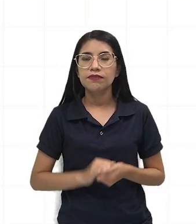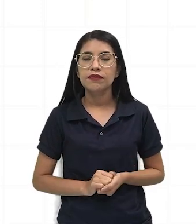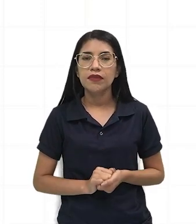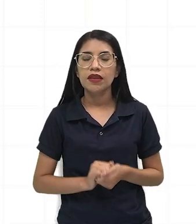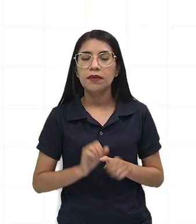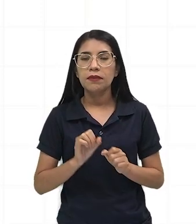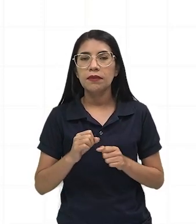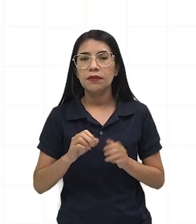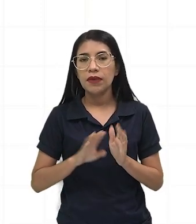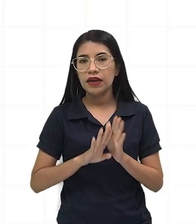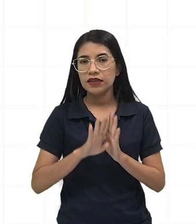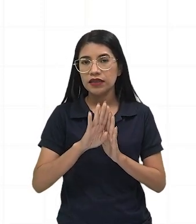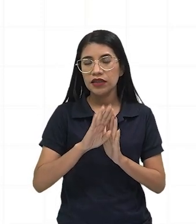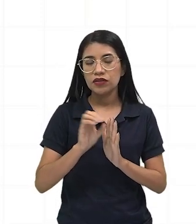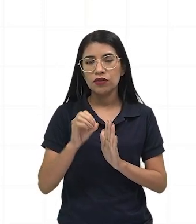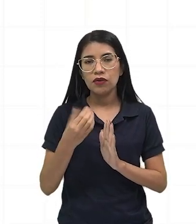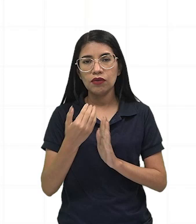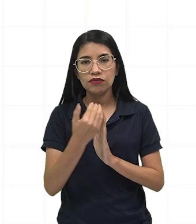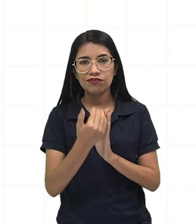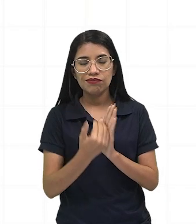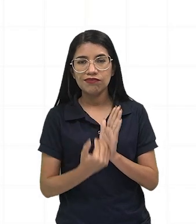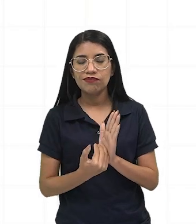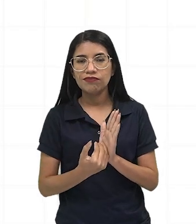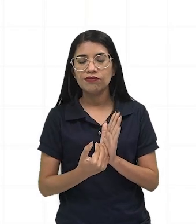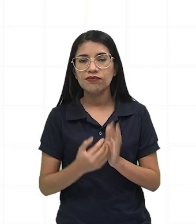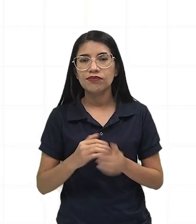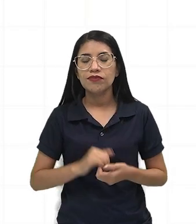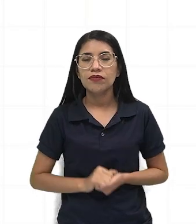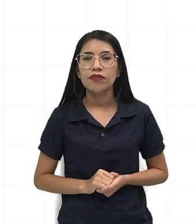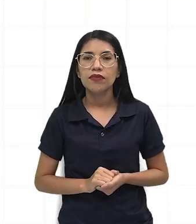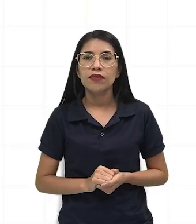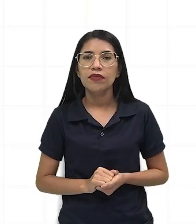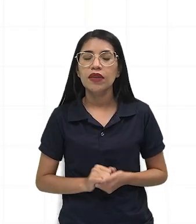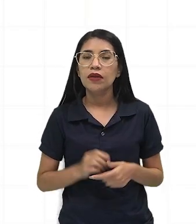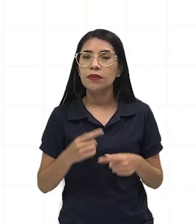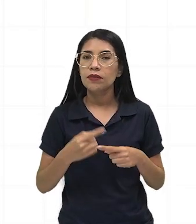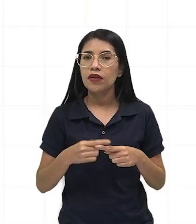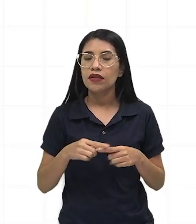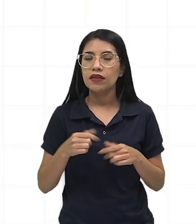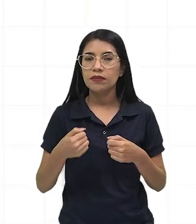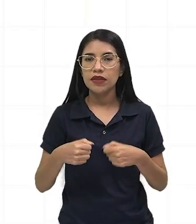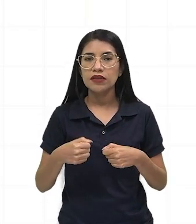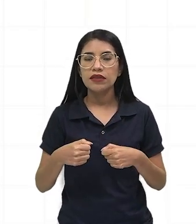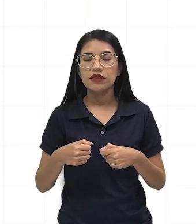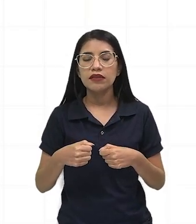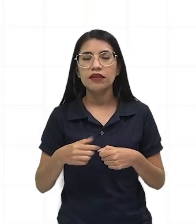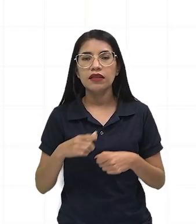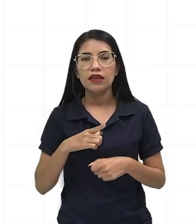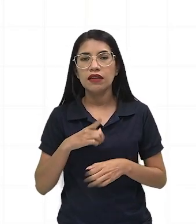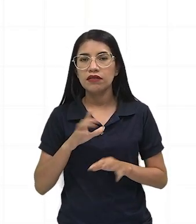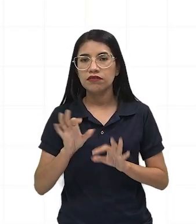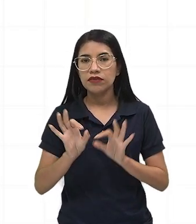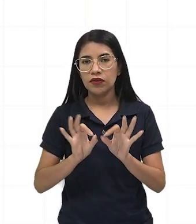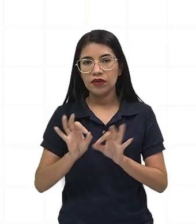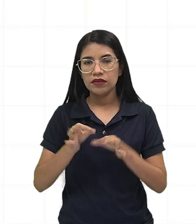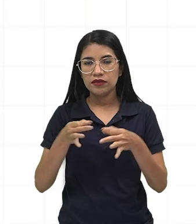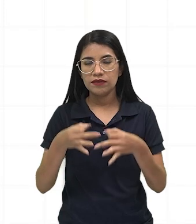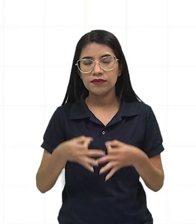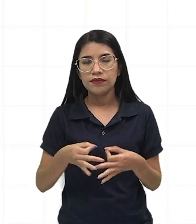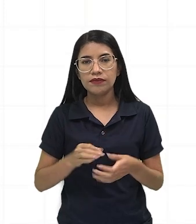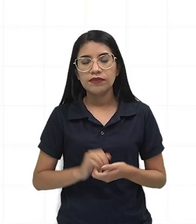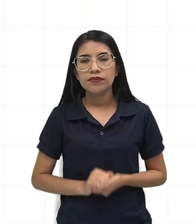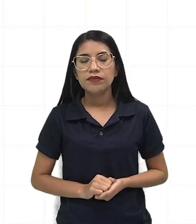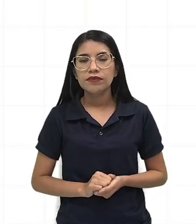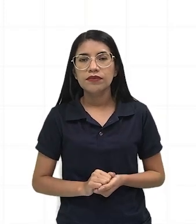forma crescente ou decrescente? Ou por que você precisa organizar?